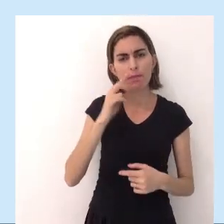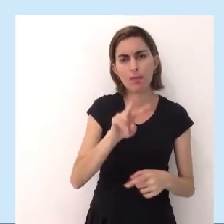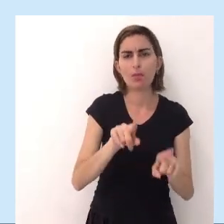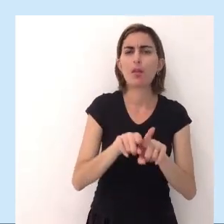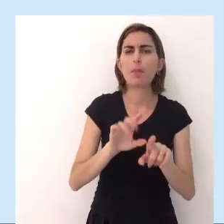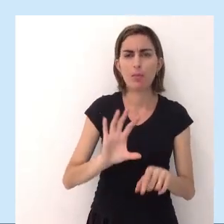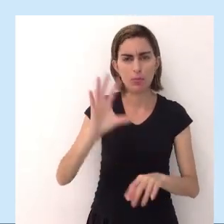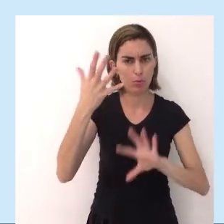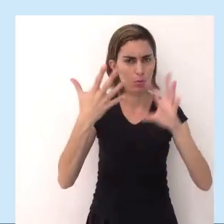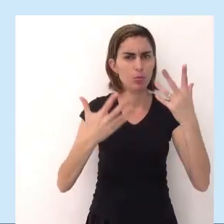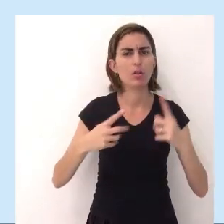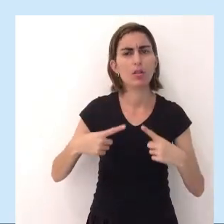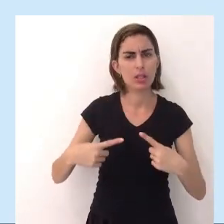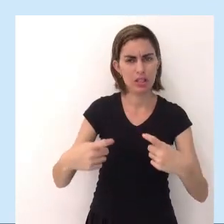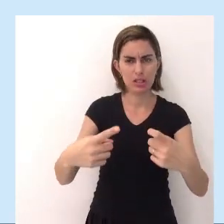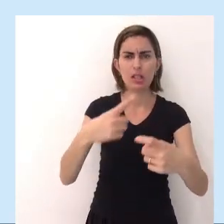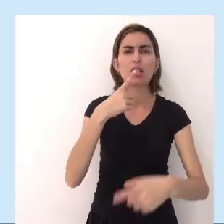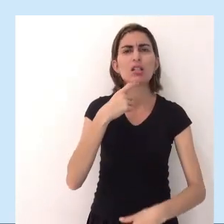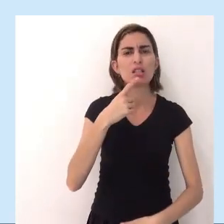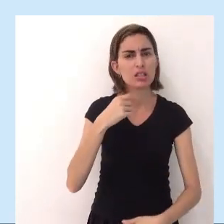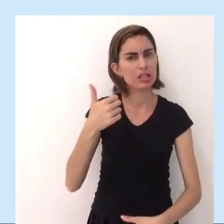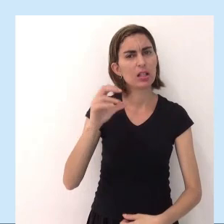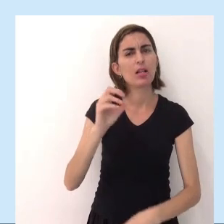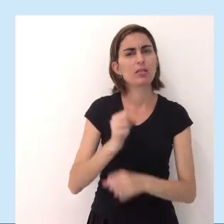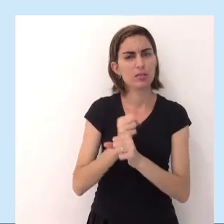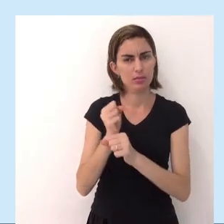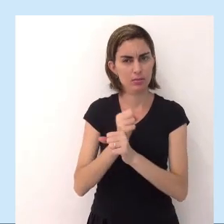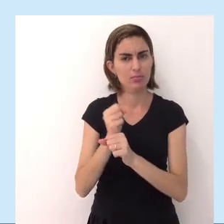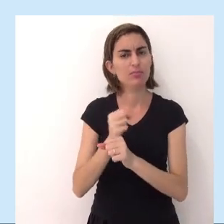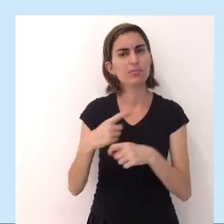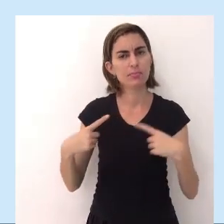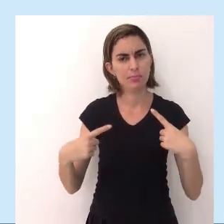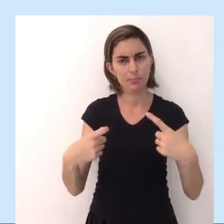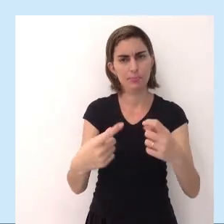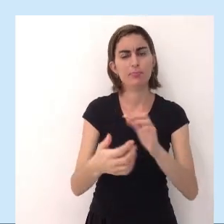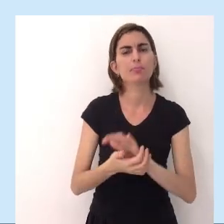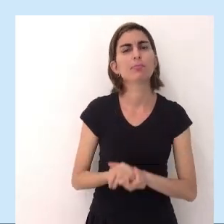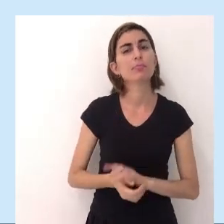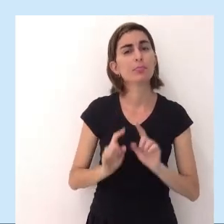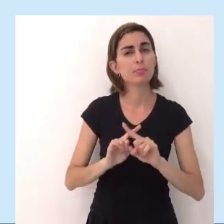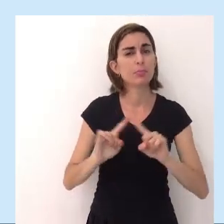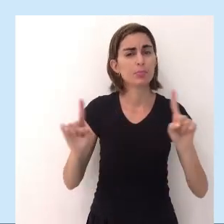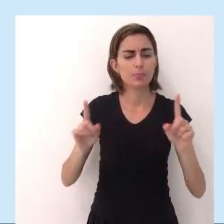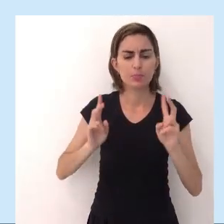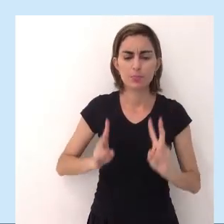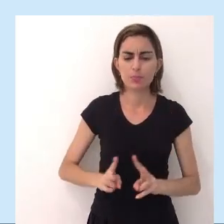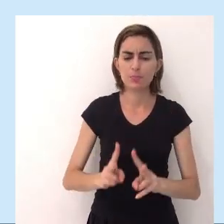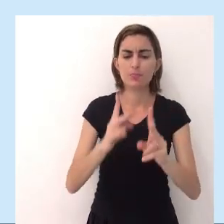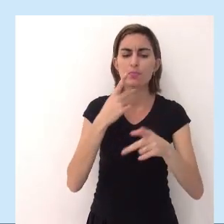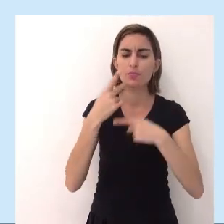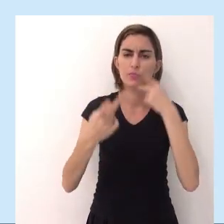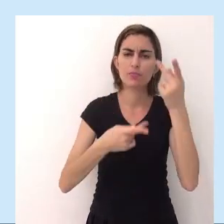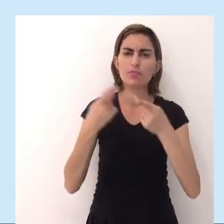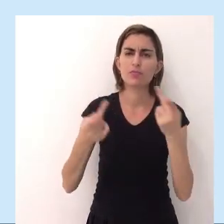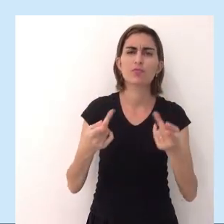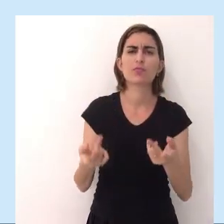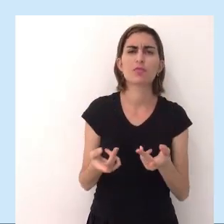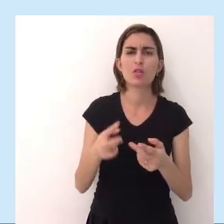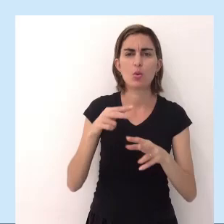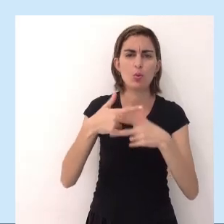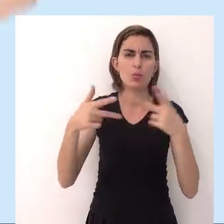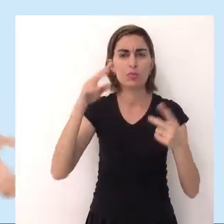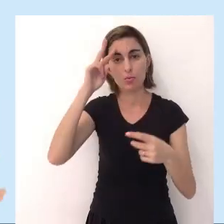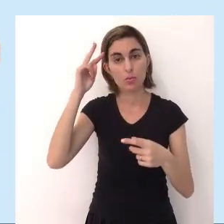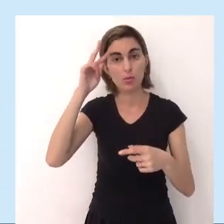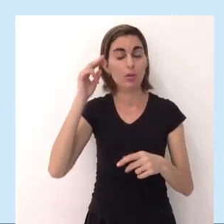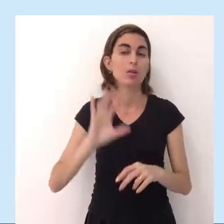isso acontece, foi uma guerra muito sangrenta e que dura 10 anos. Ok, gente? Mas vamos continuar a falar dos fatos históricos, tá?